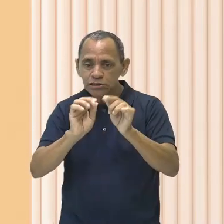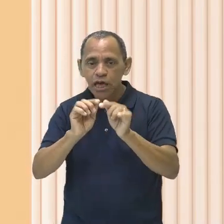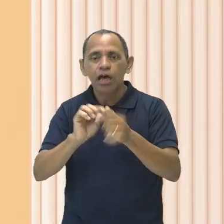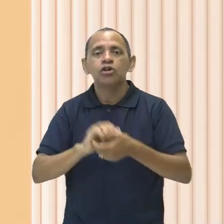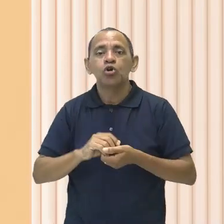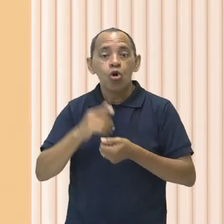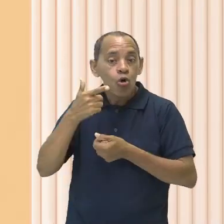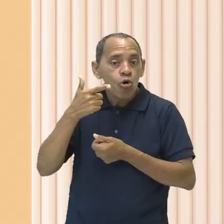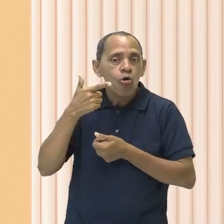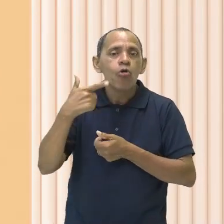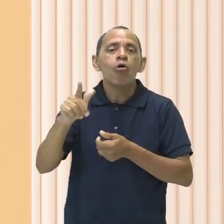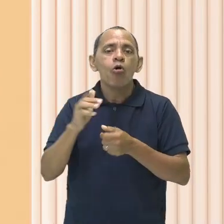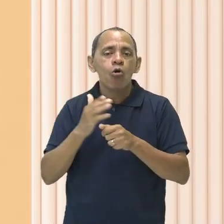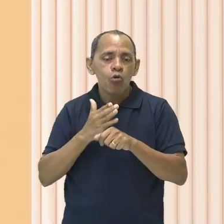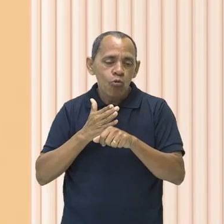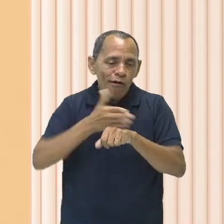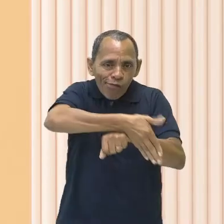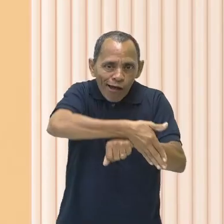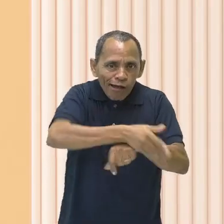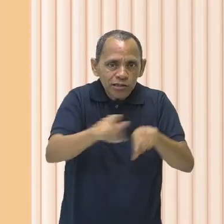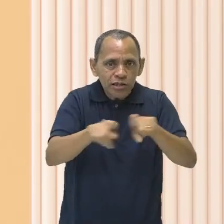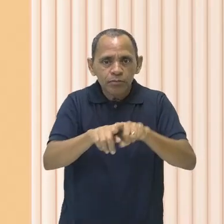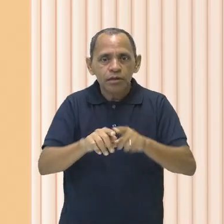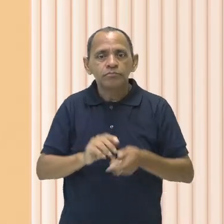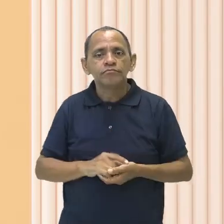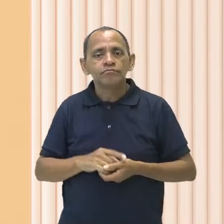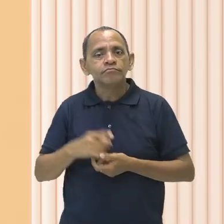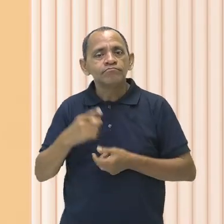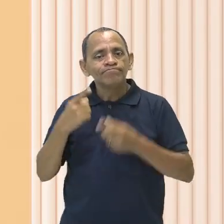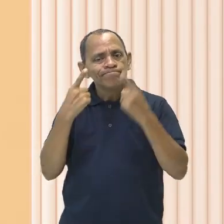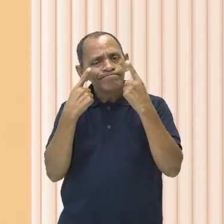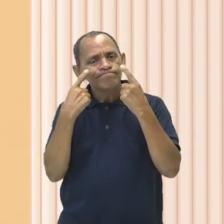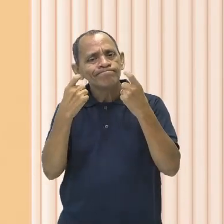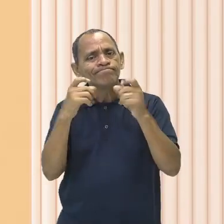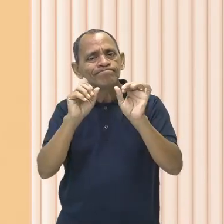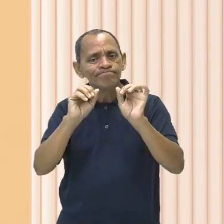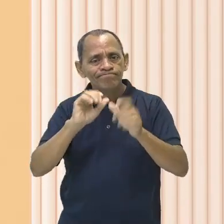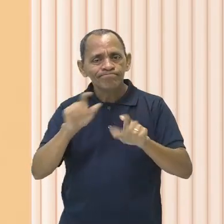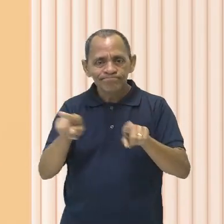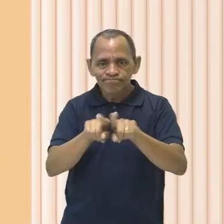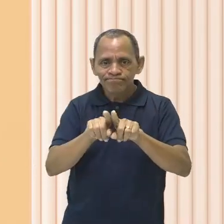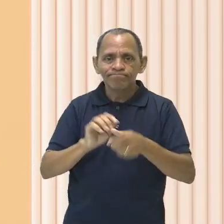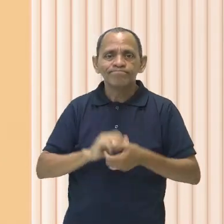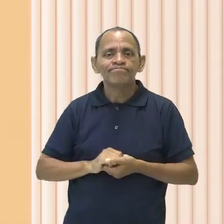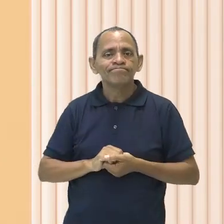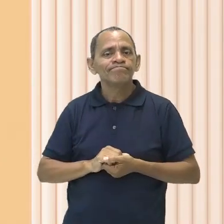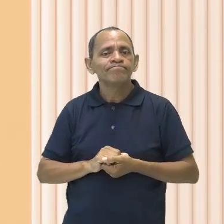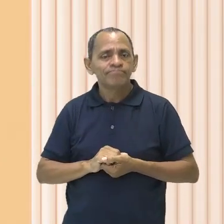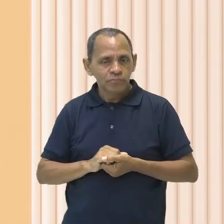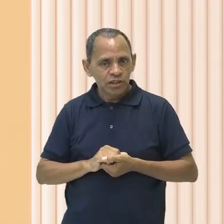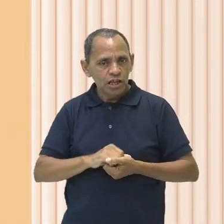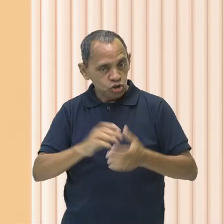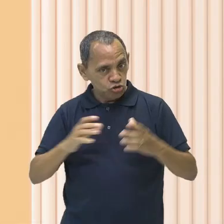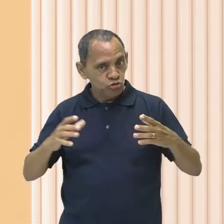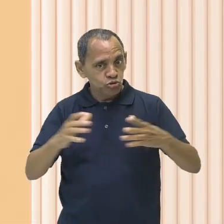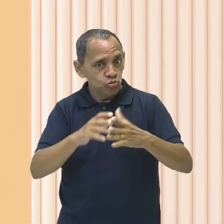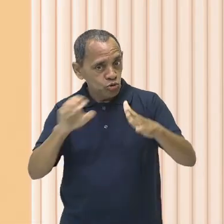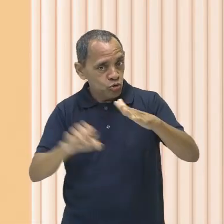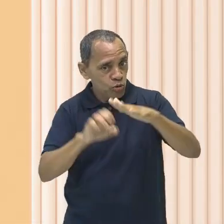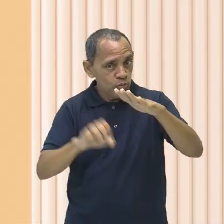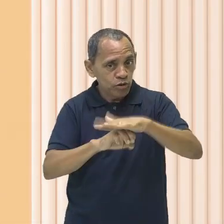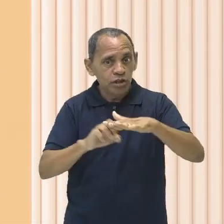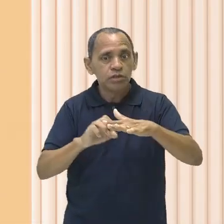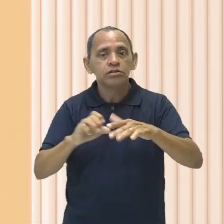ataque. E o mais interessante disso tudo é que a Companhia das Índias Ocidentais que era uma empresa que tinha